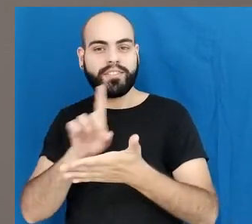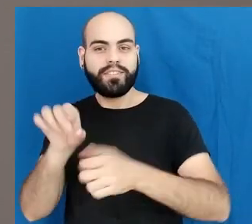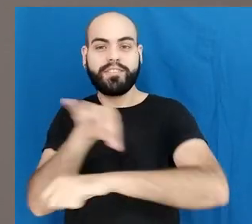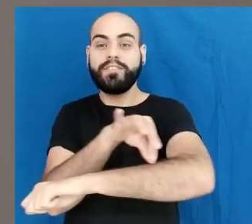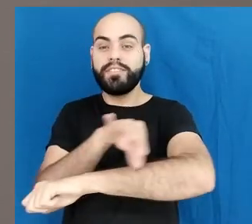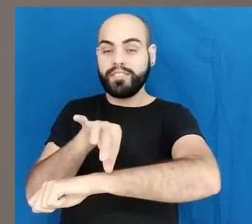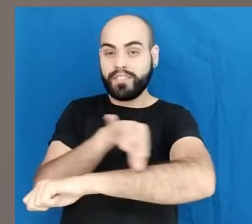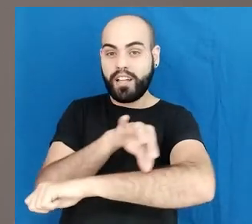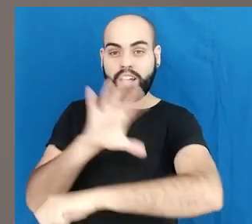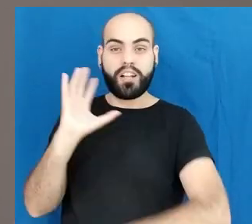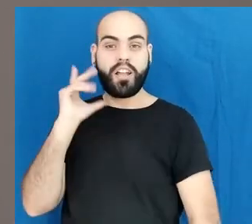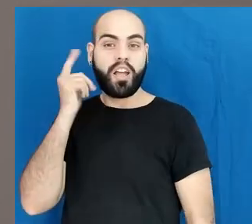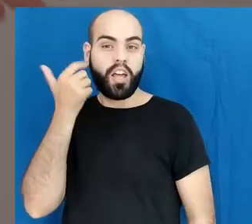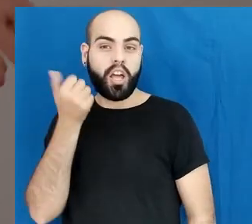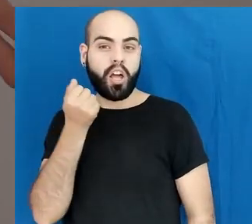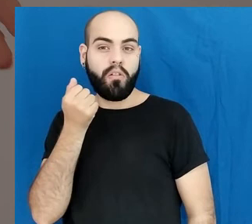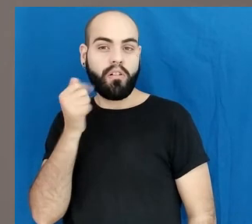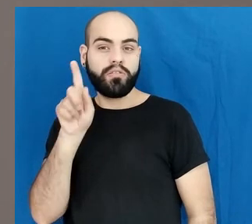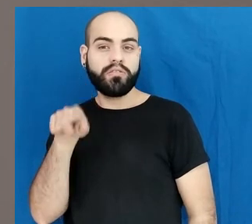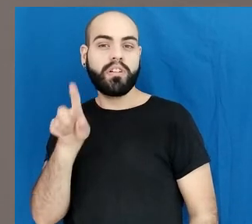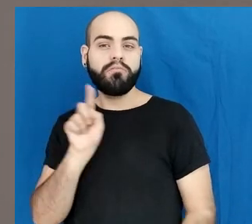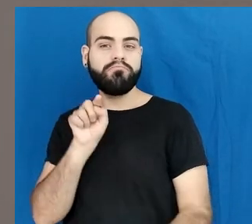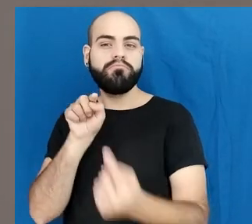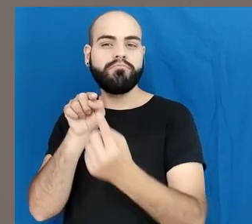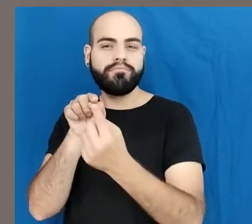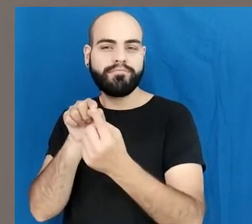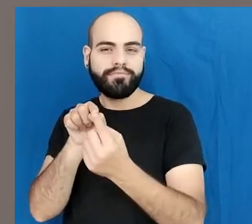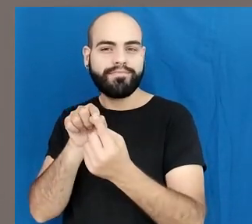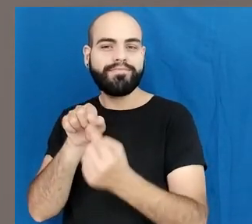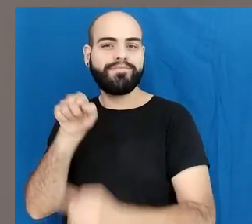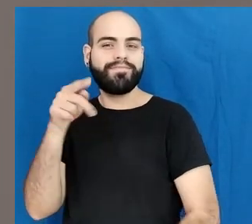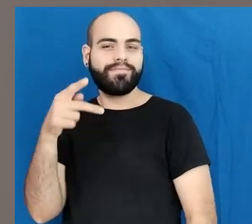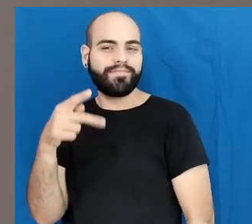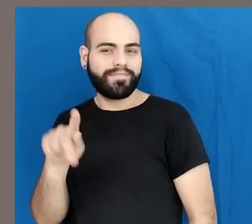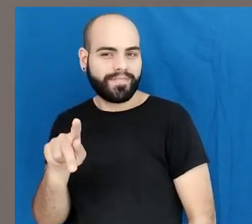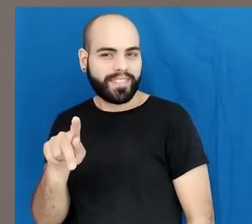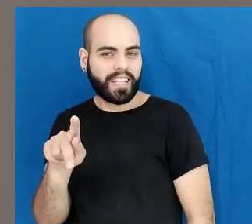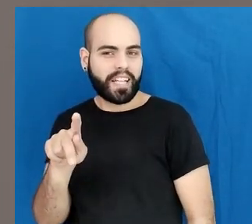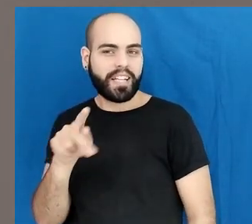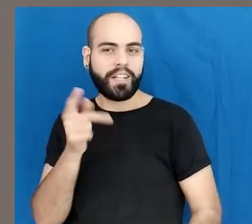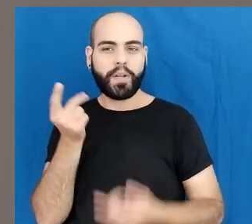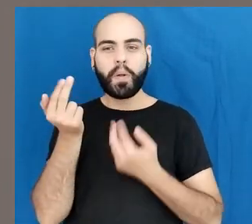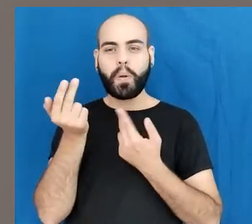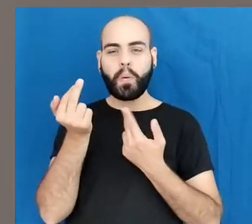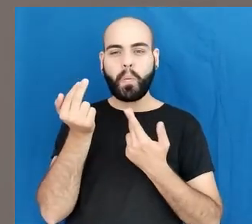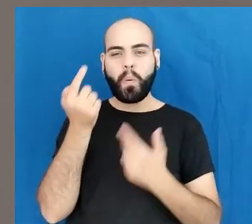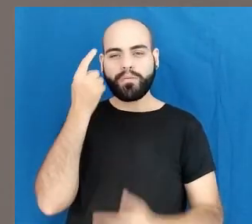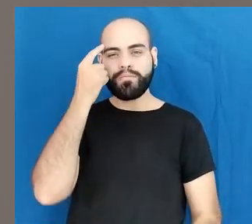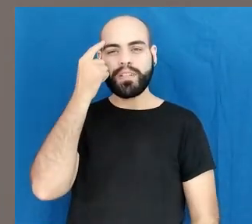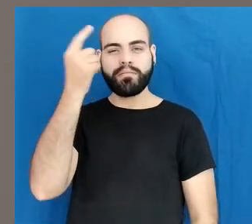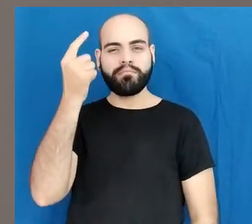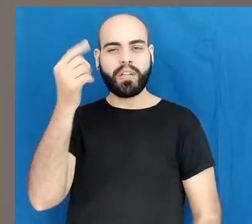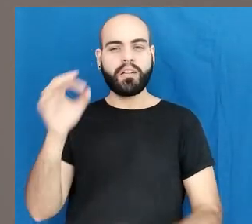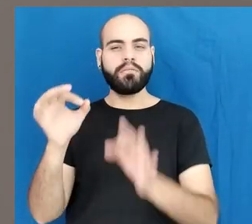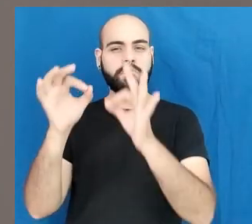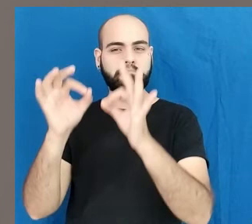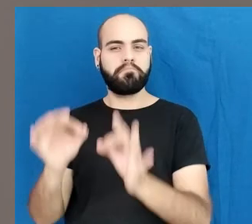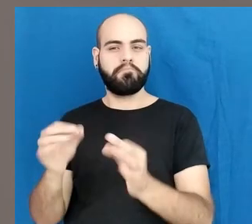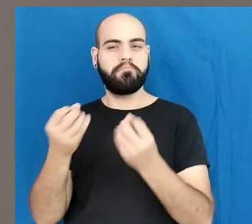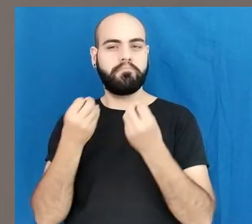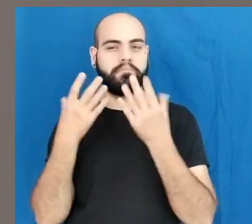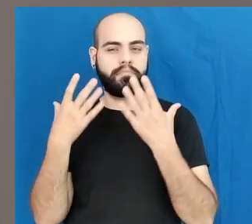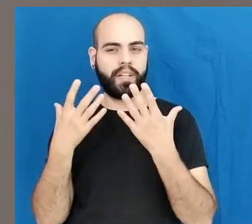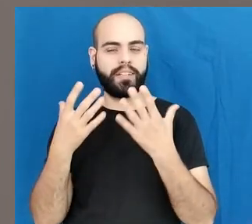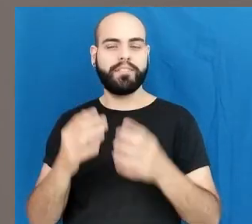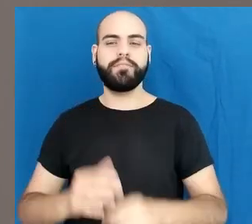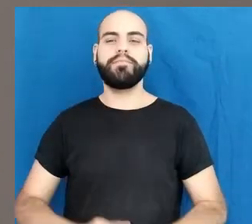muito ligado ao designer, à arquitetura, e eu acho que esse é o destino dela, como nós já tínhamos pensado. Eu acho que